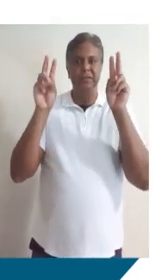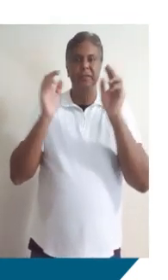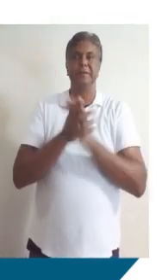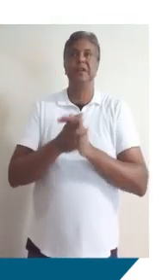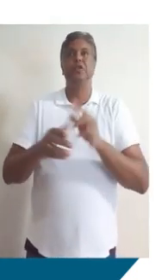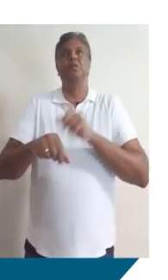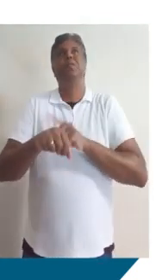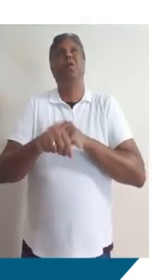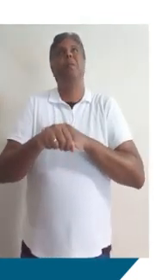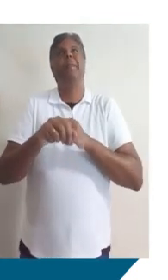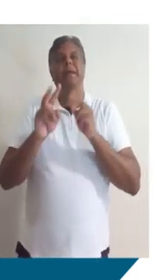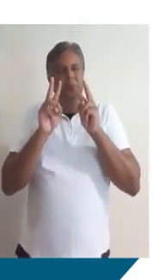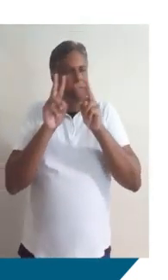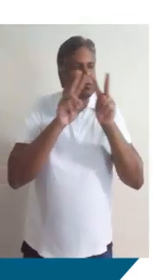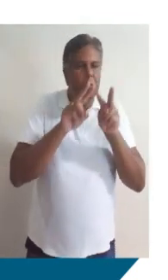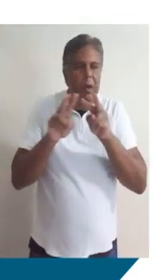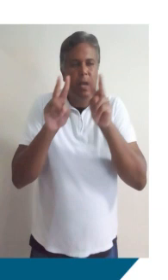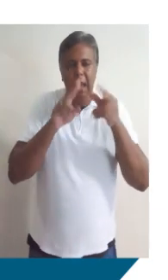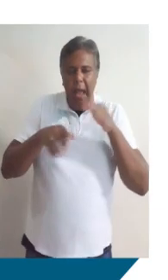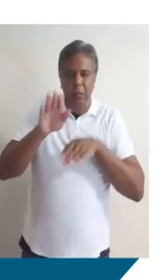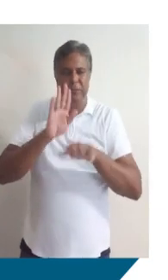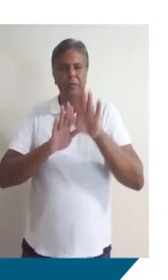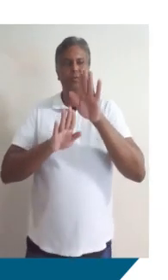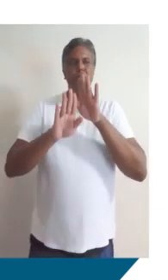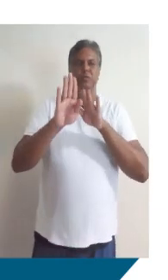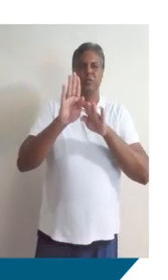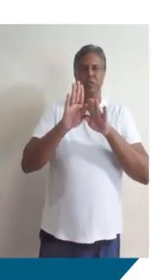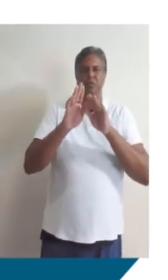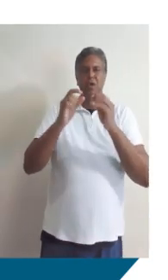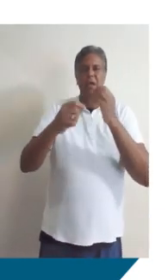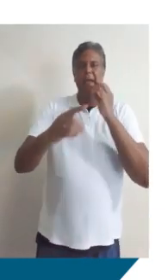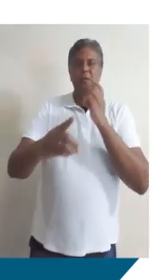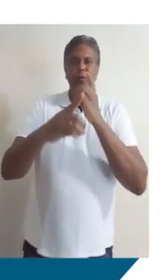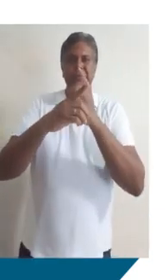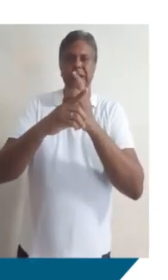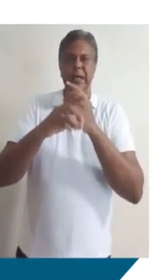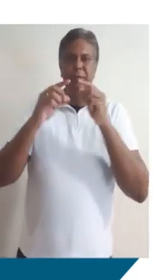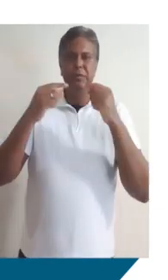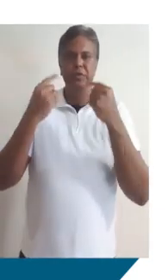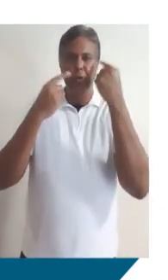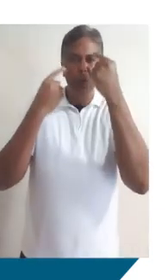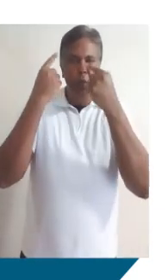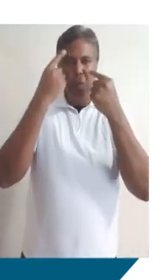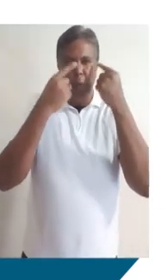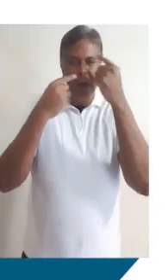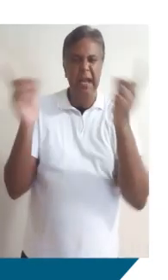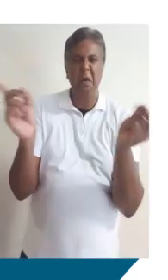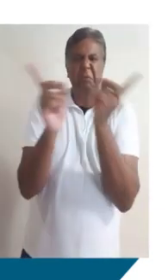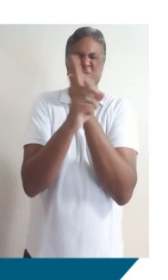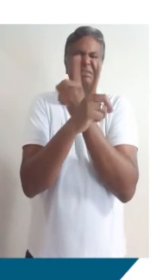cuidadoso para a história recente do mundo permitirá perceber que existe um paradoxo tecnológico. Quanto maior o progresso,